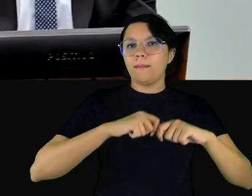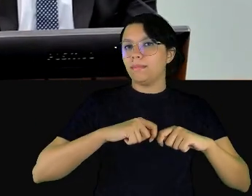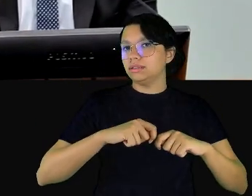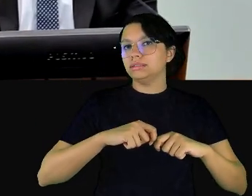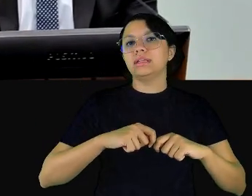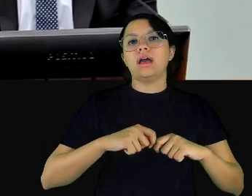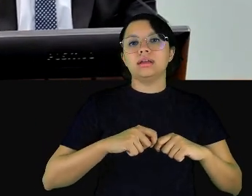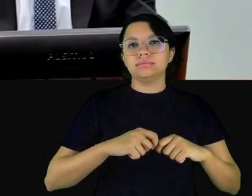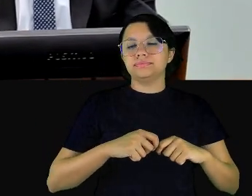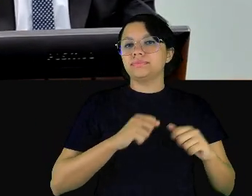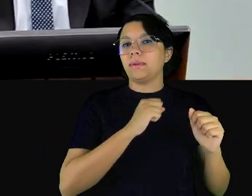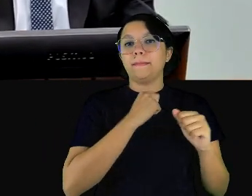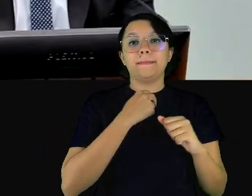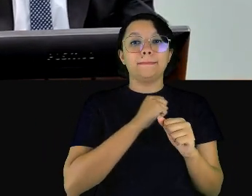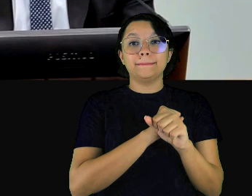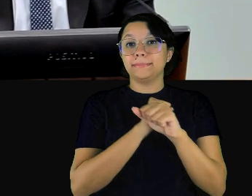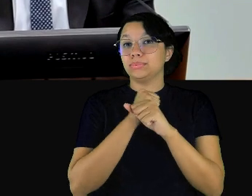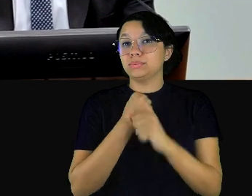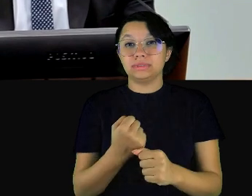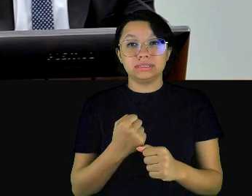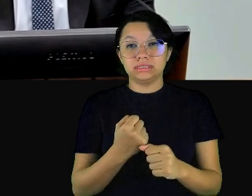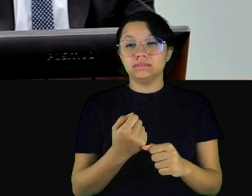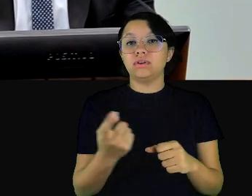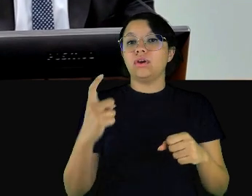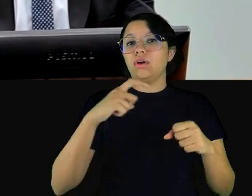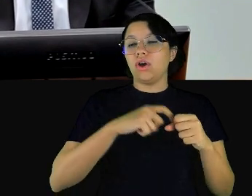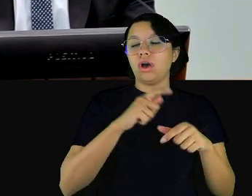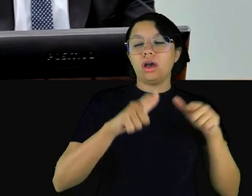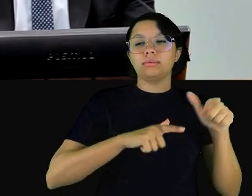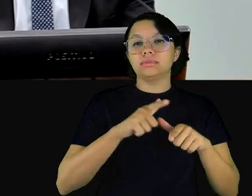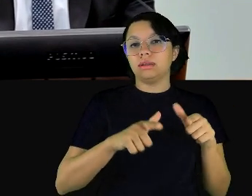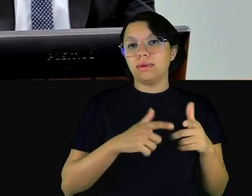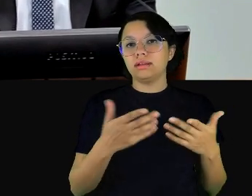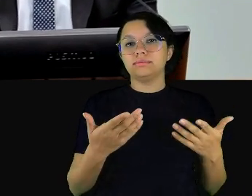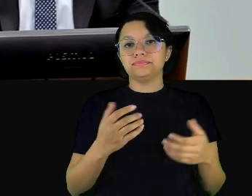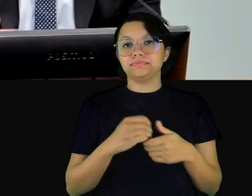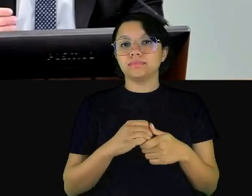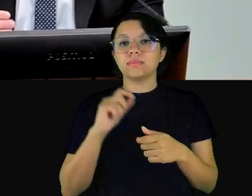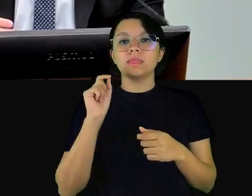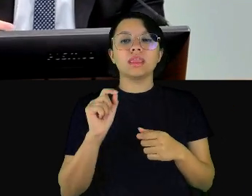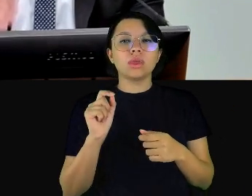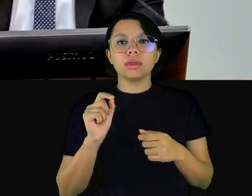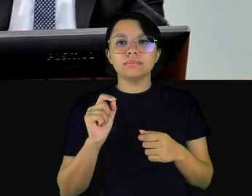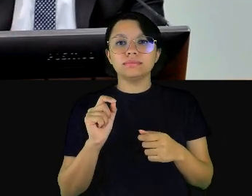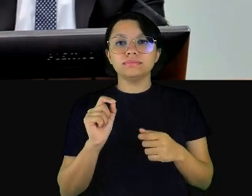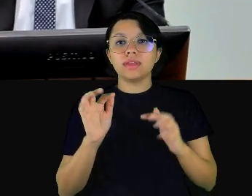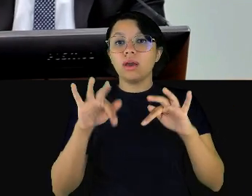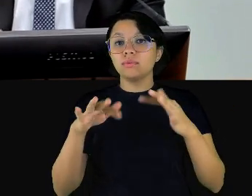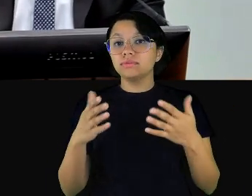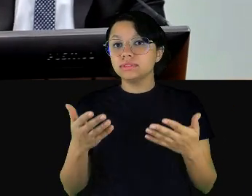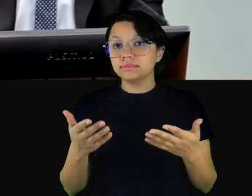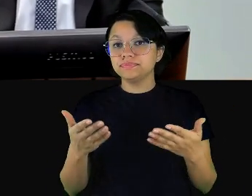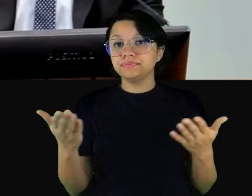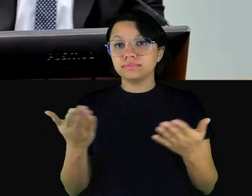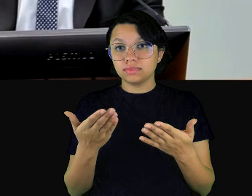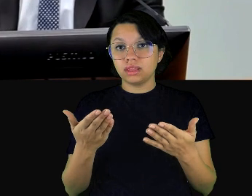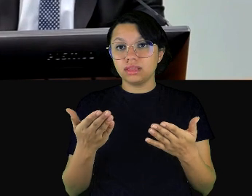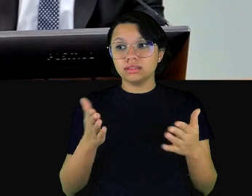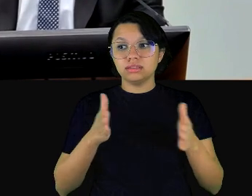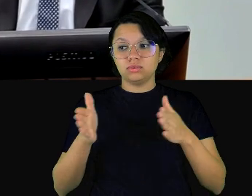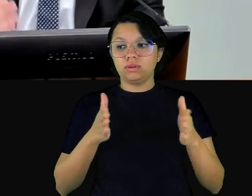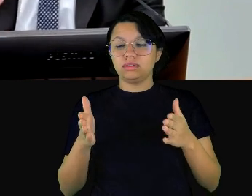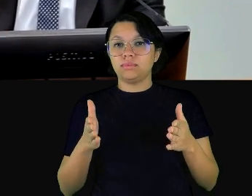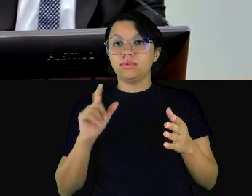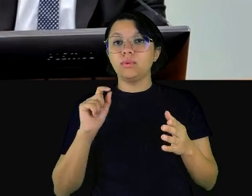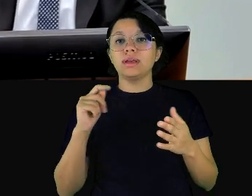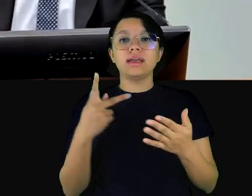a impossibilidade, inaptidão de realizar a atividade. E o que é o fim dessa situação? O